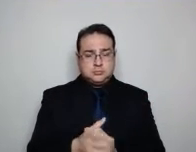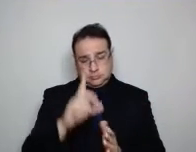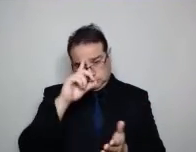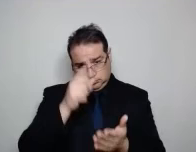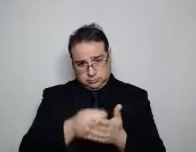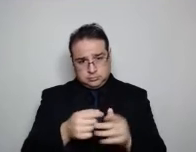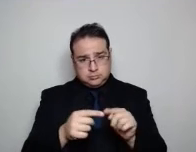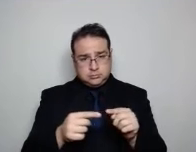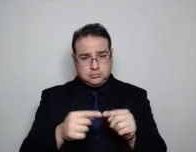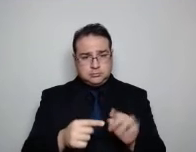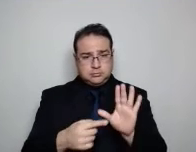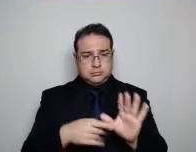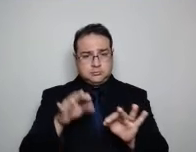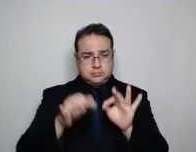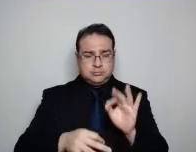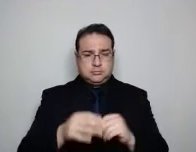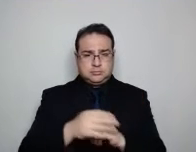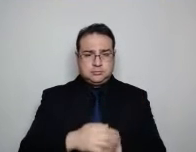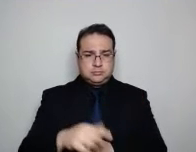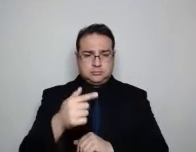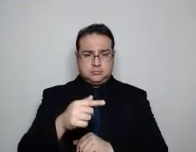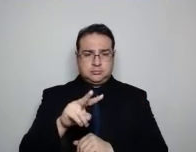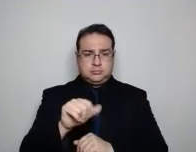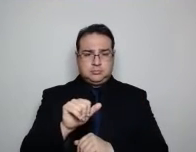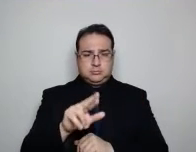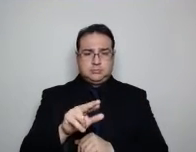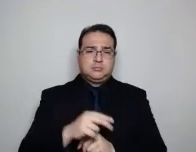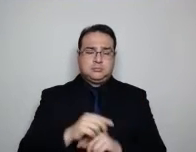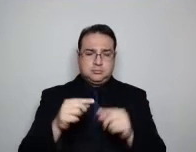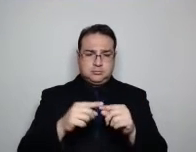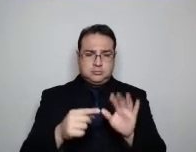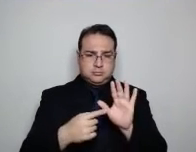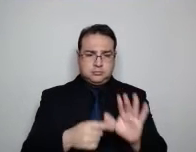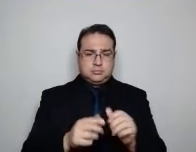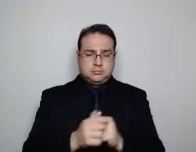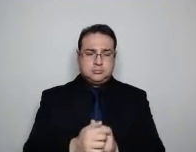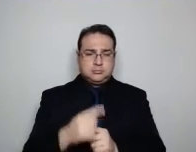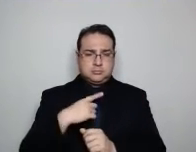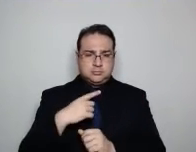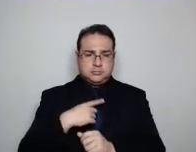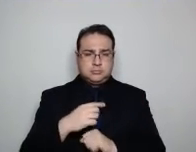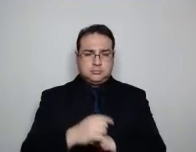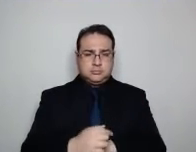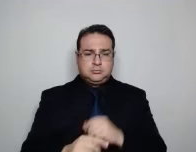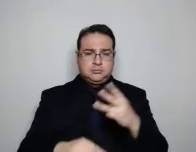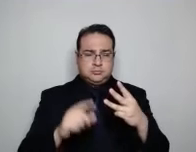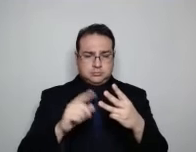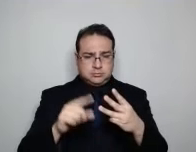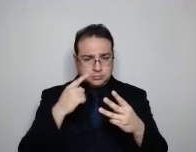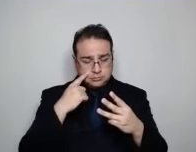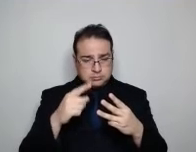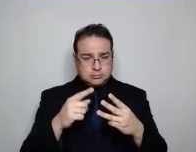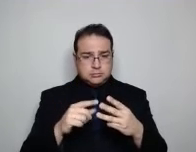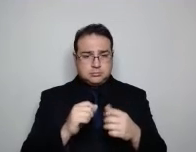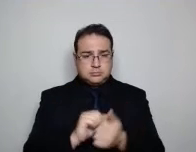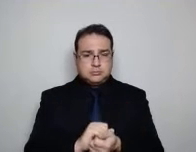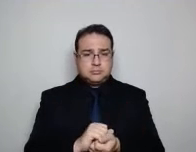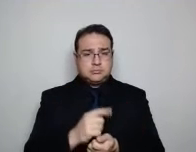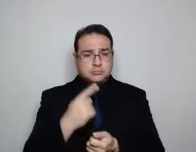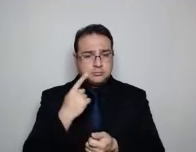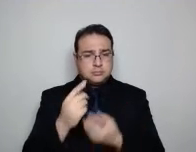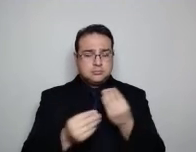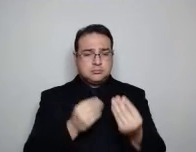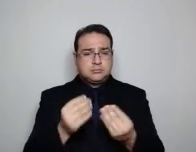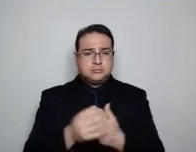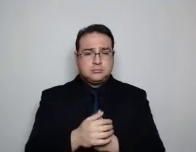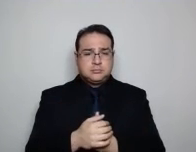pelos juízes da sétima, que fixou alimentos em 5 salários mínimos e que fixou